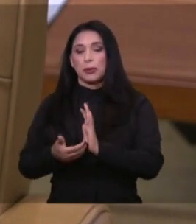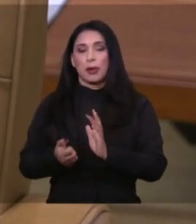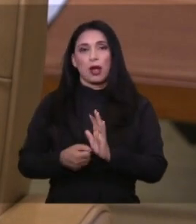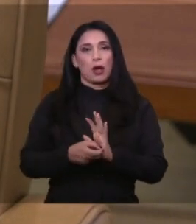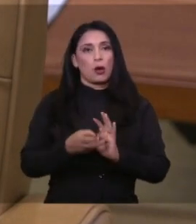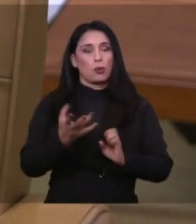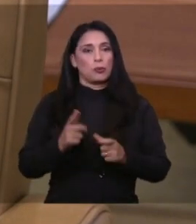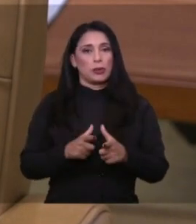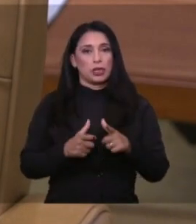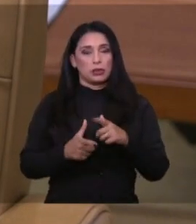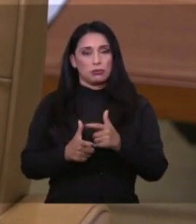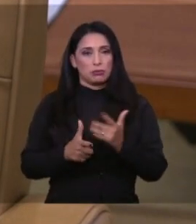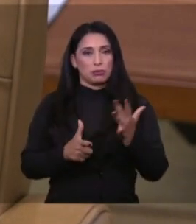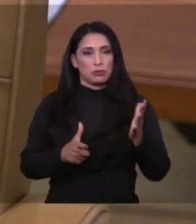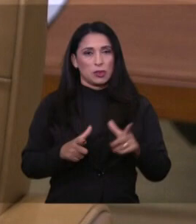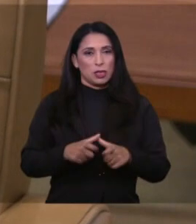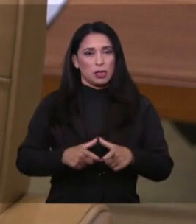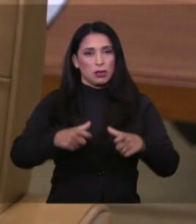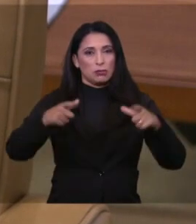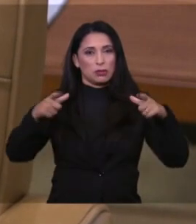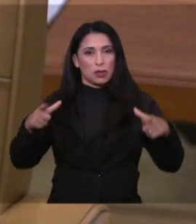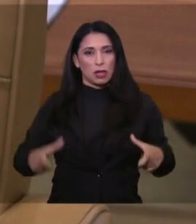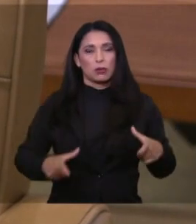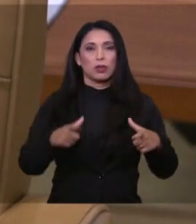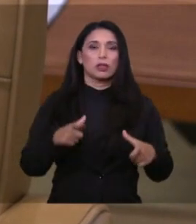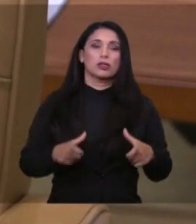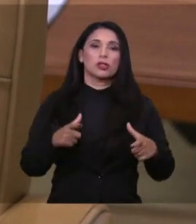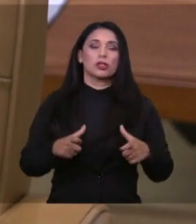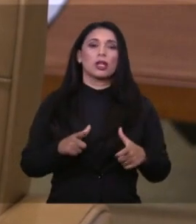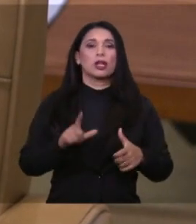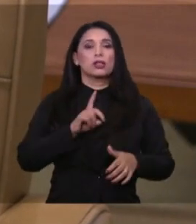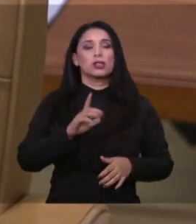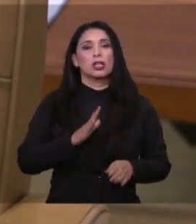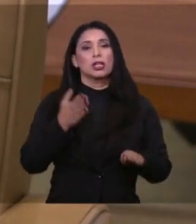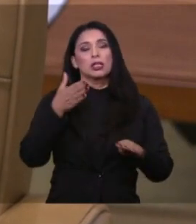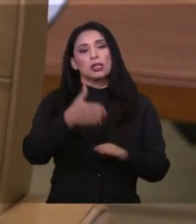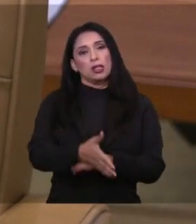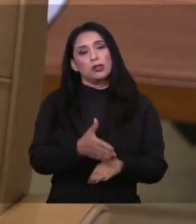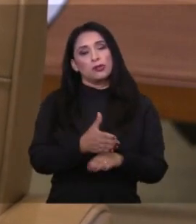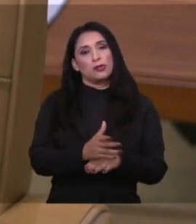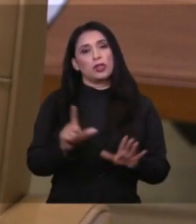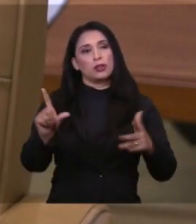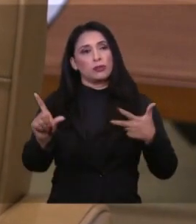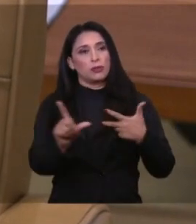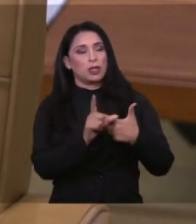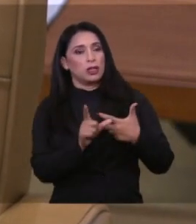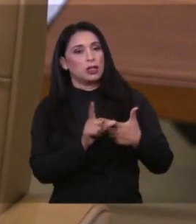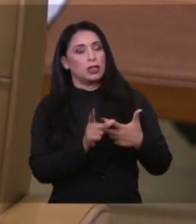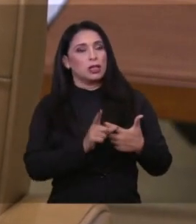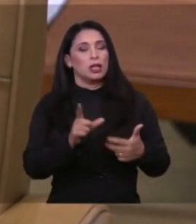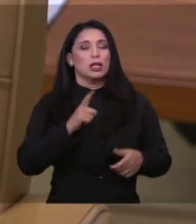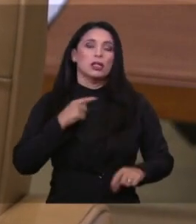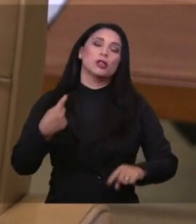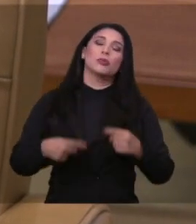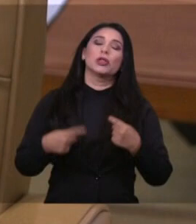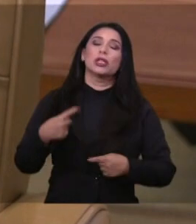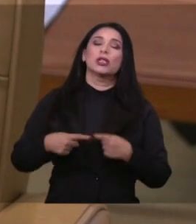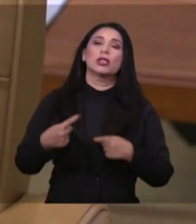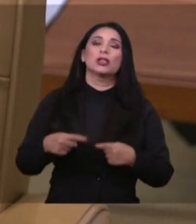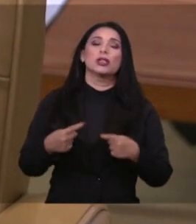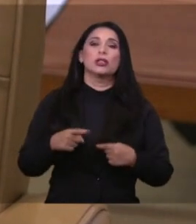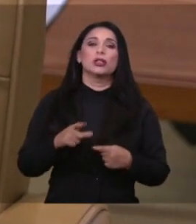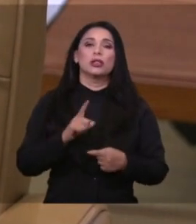necessário para a tomada de decisões que interfiram na tramitação de proposições legislativas que afetem políticas